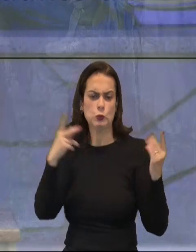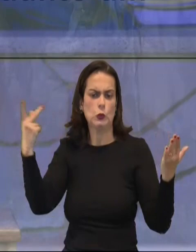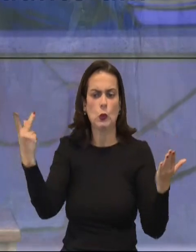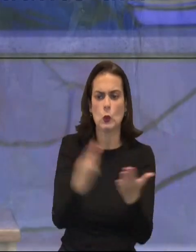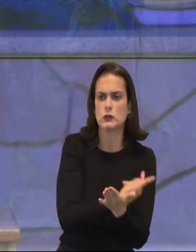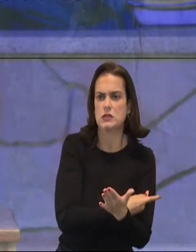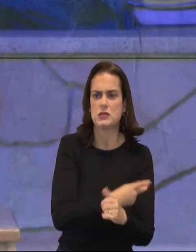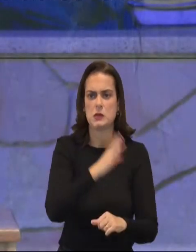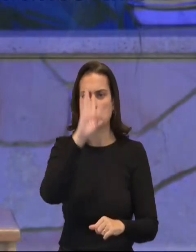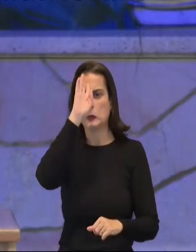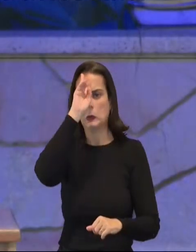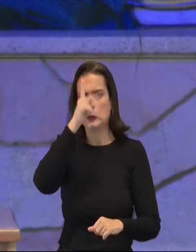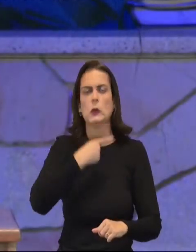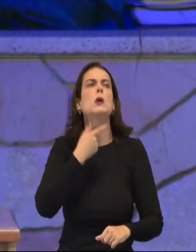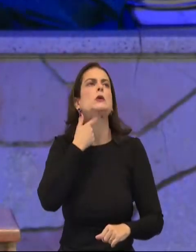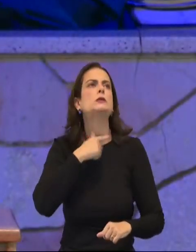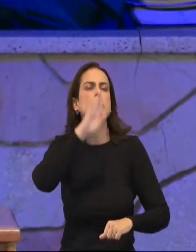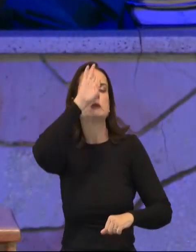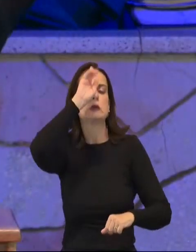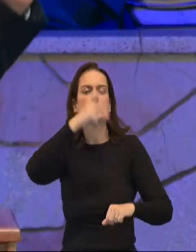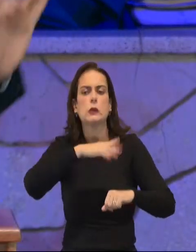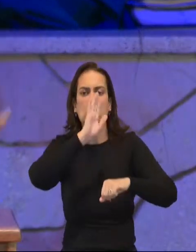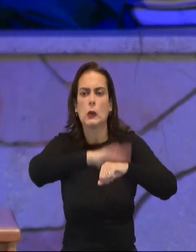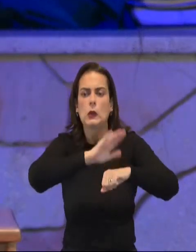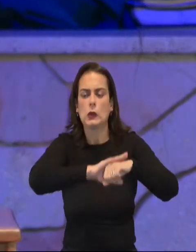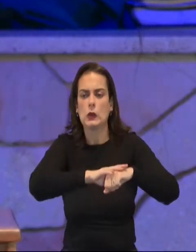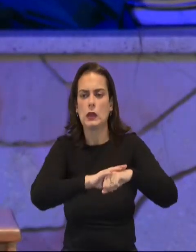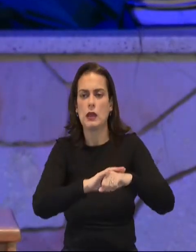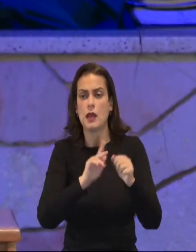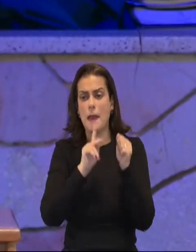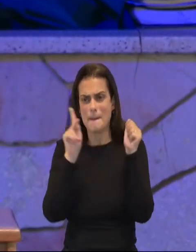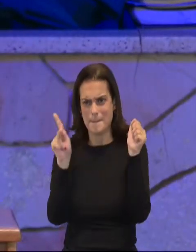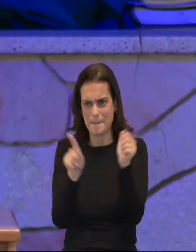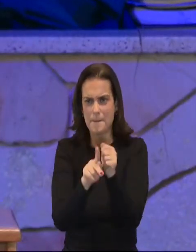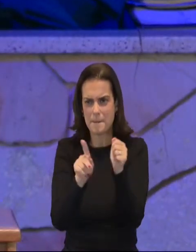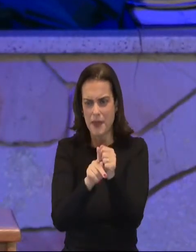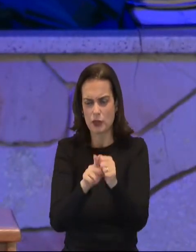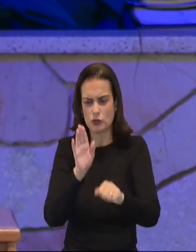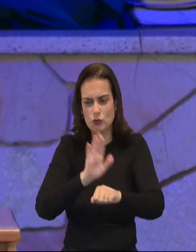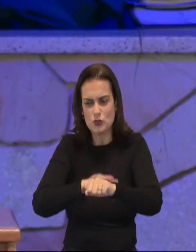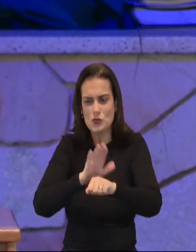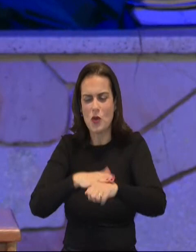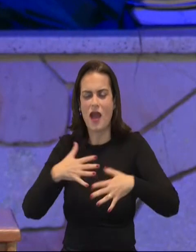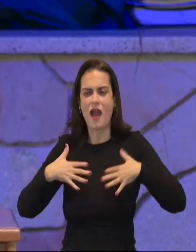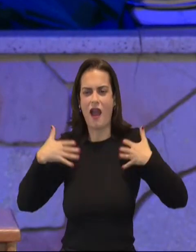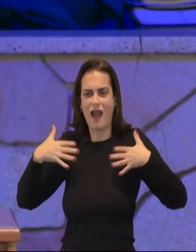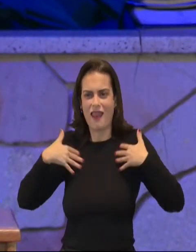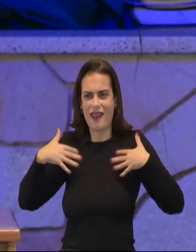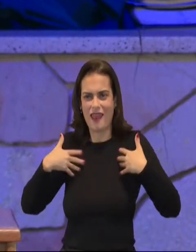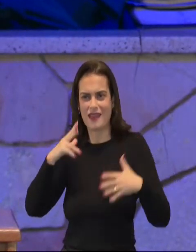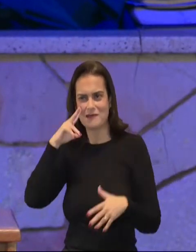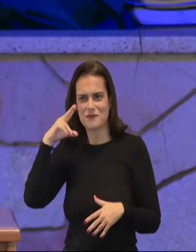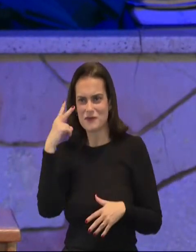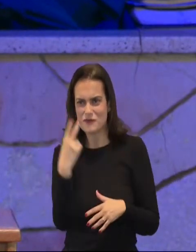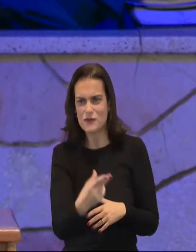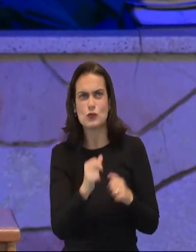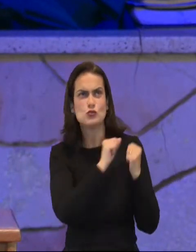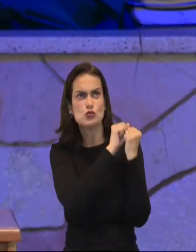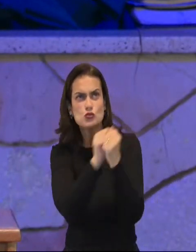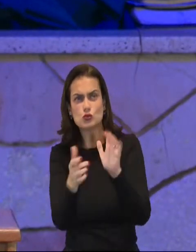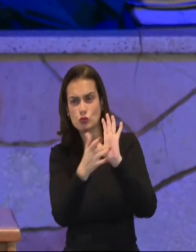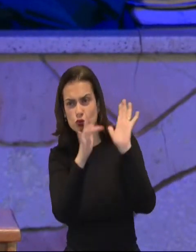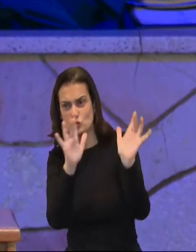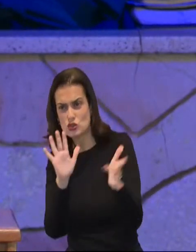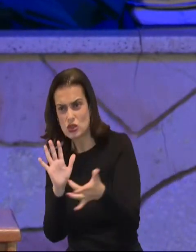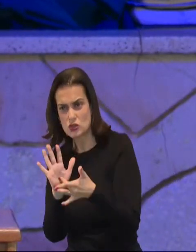a gente quer. Me reporto a Pedro, quando naquele momento, no ápice da alegria de Pedro ali, com Jesus no Monte